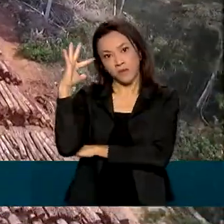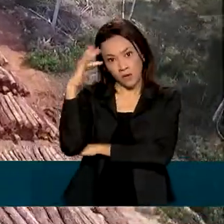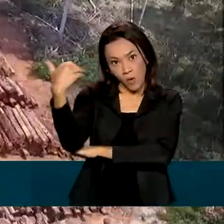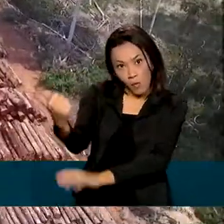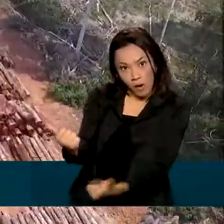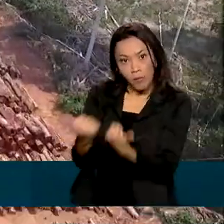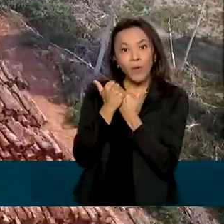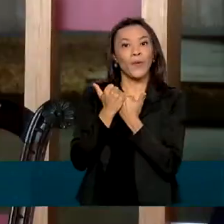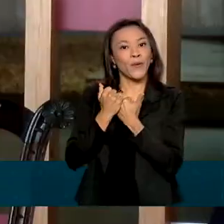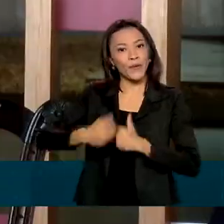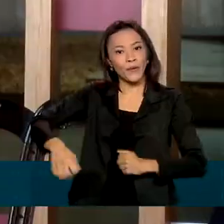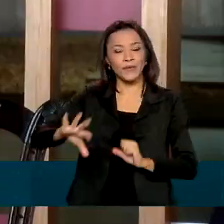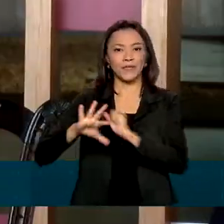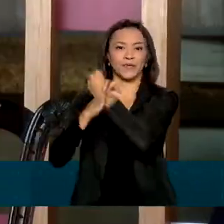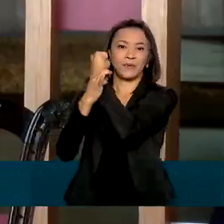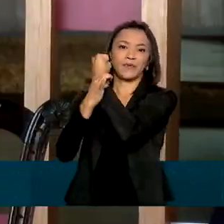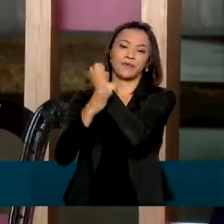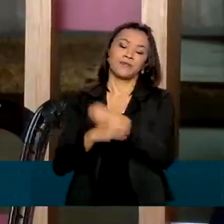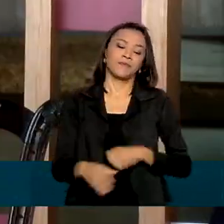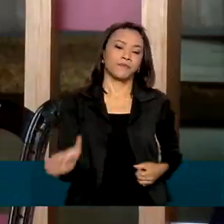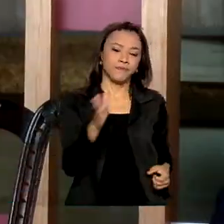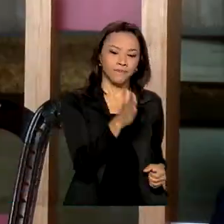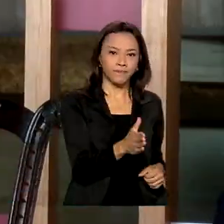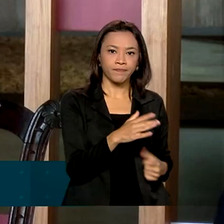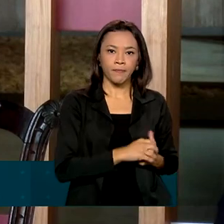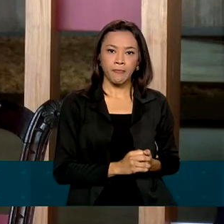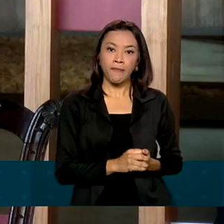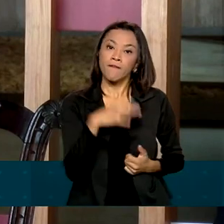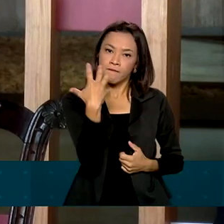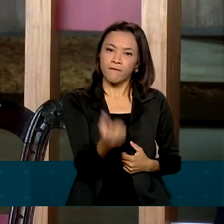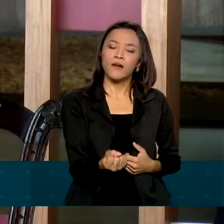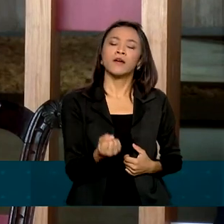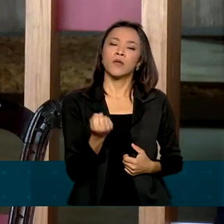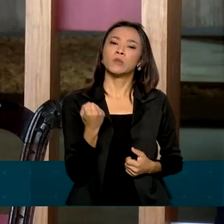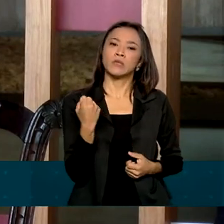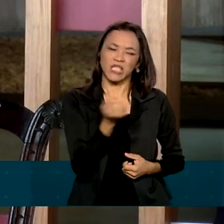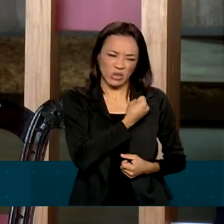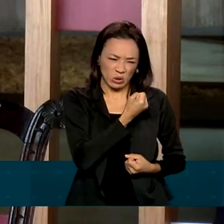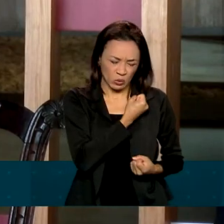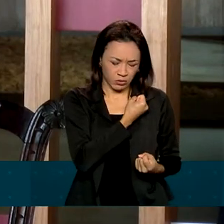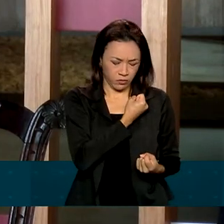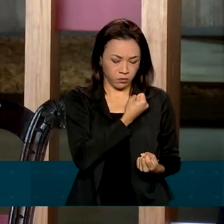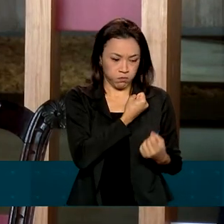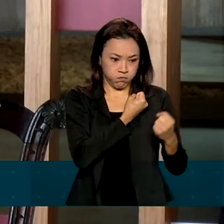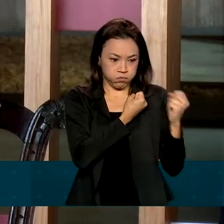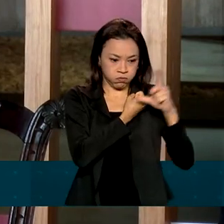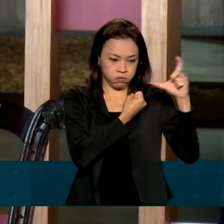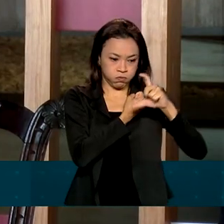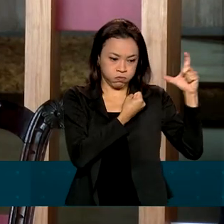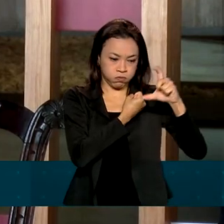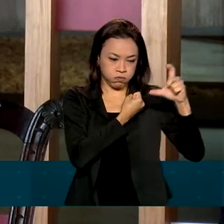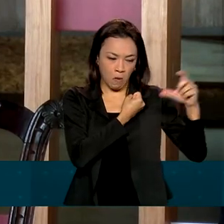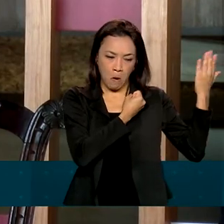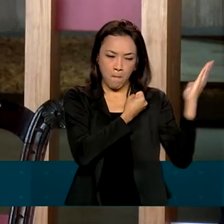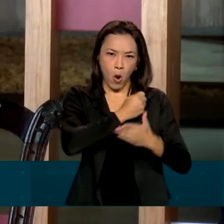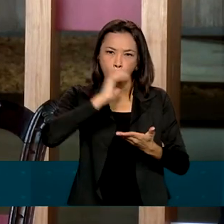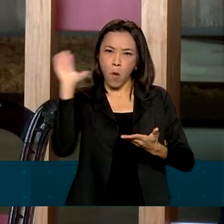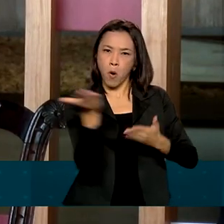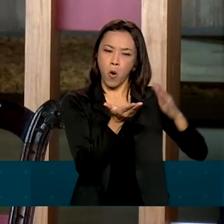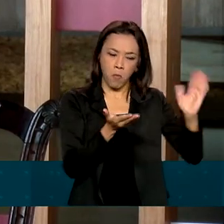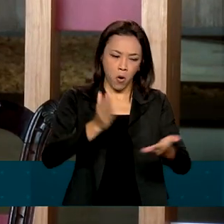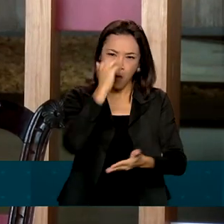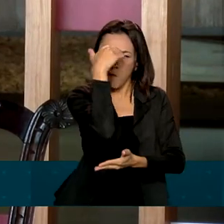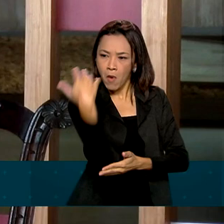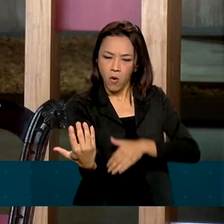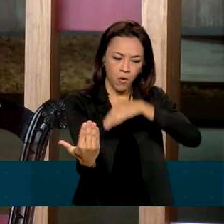forças de segurança. Nós vamos fazer, diante dos números inaceitáveis do desmatamento que